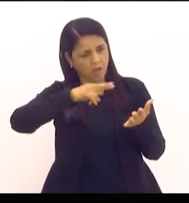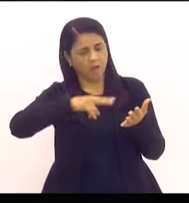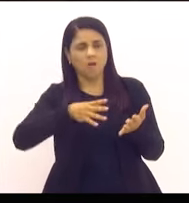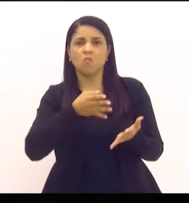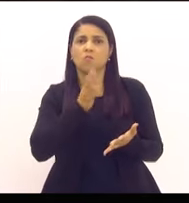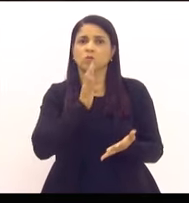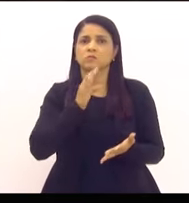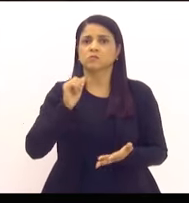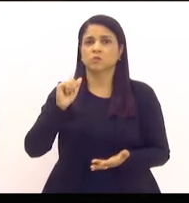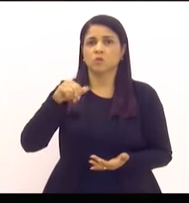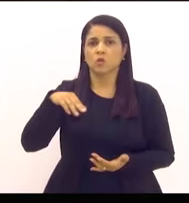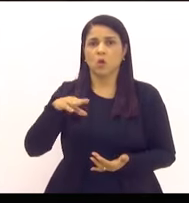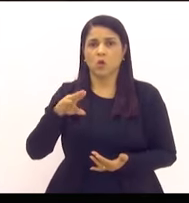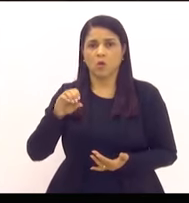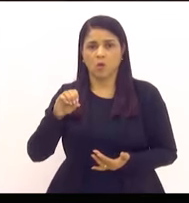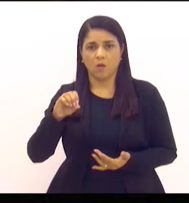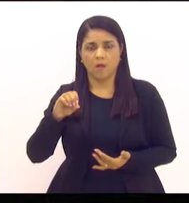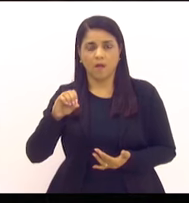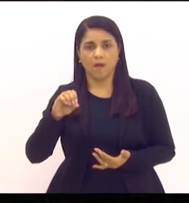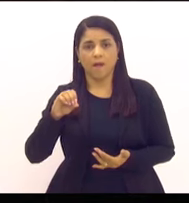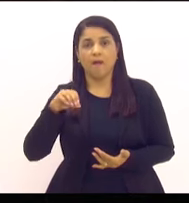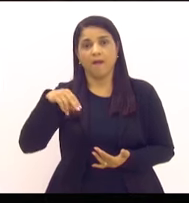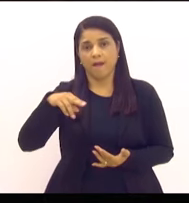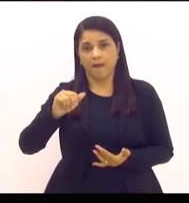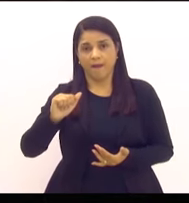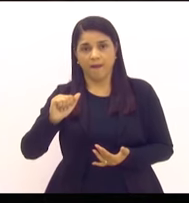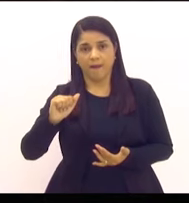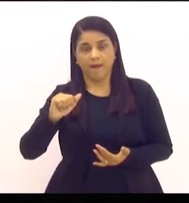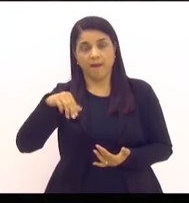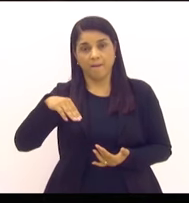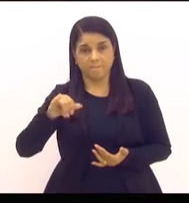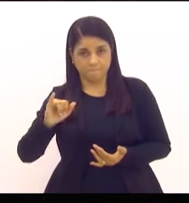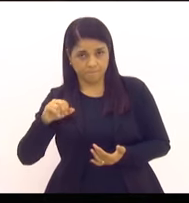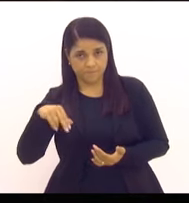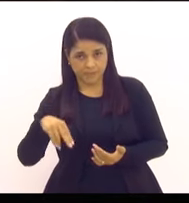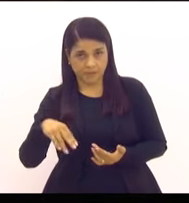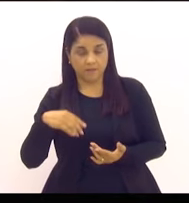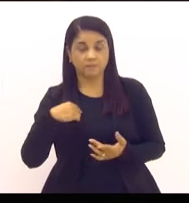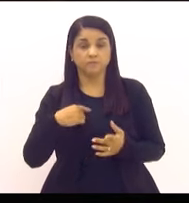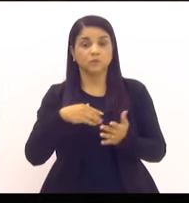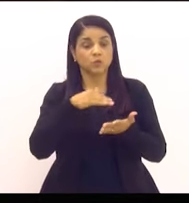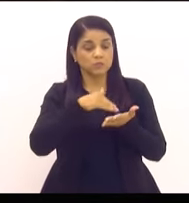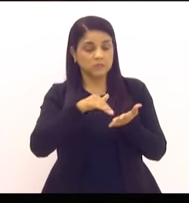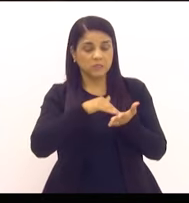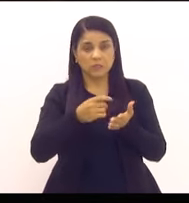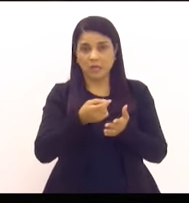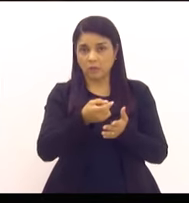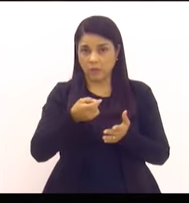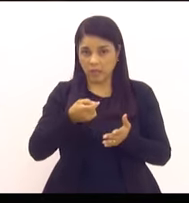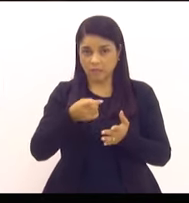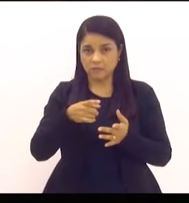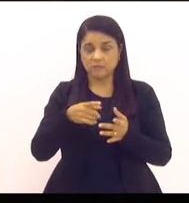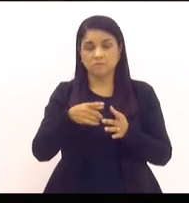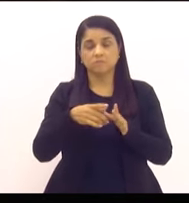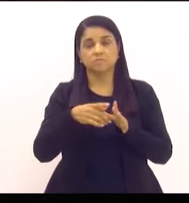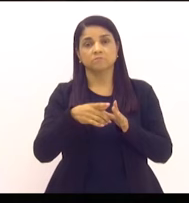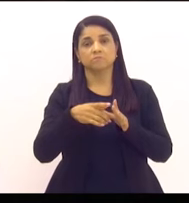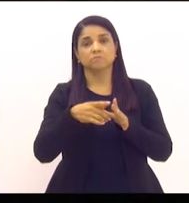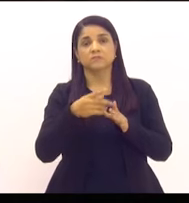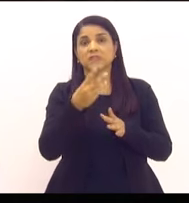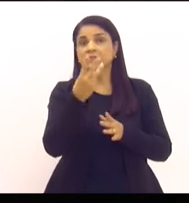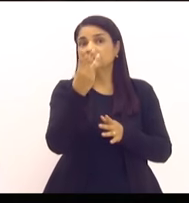E, além do mais, o secretário anterior foi nomeado, não tem nem